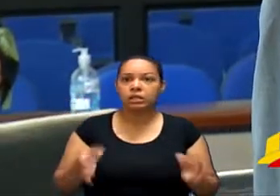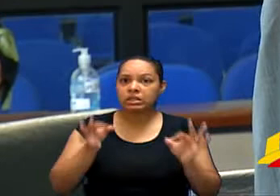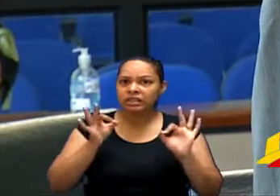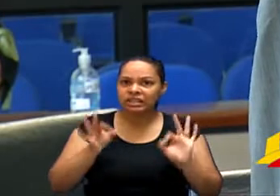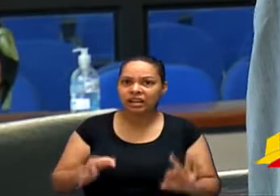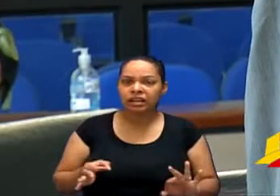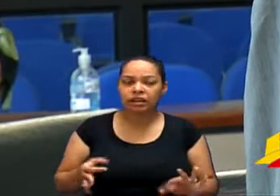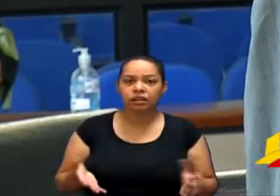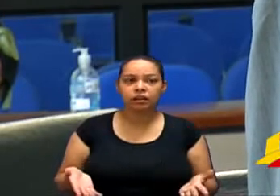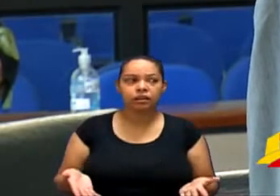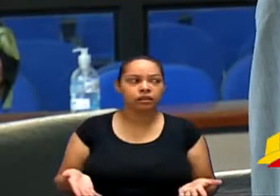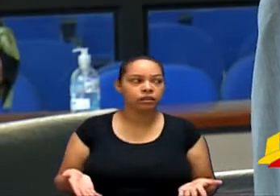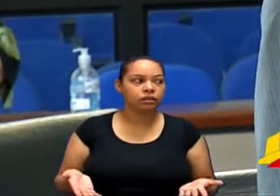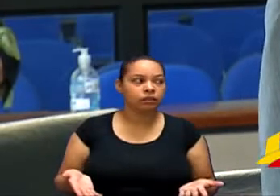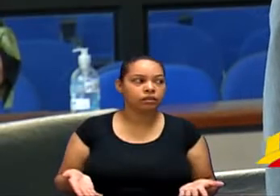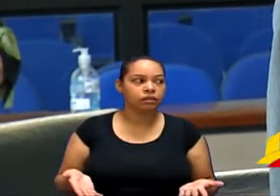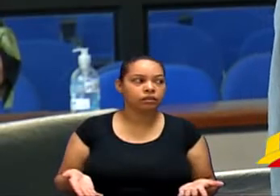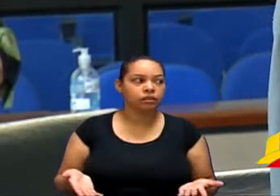hospital